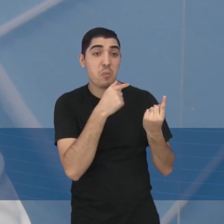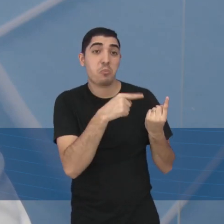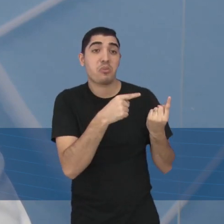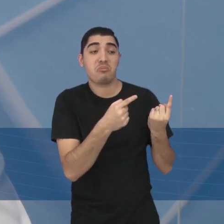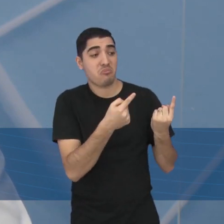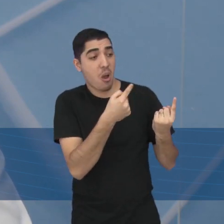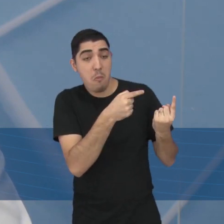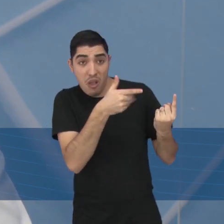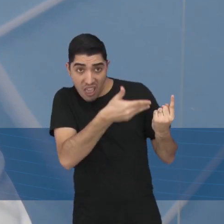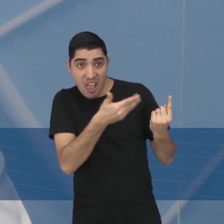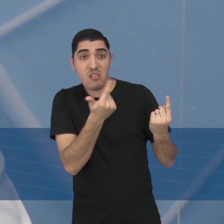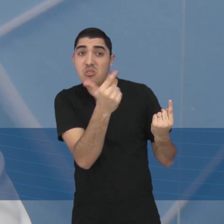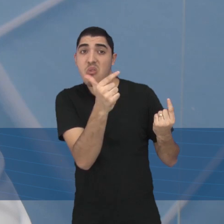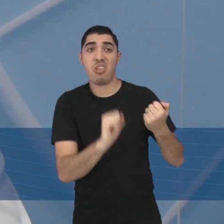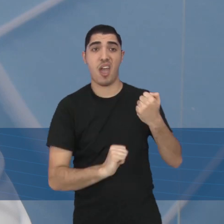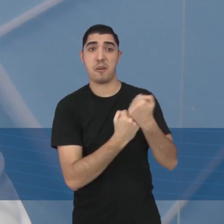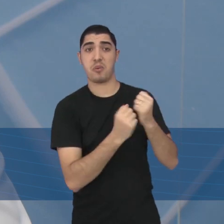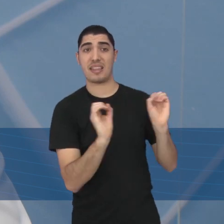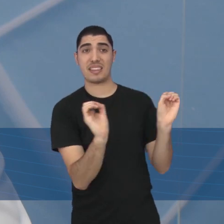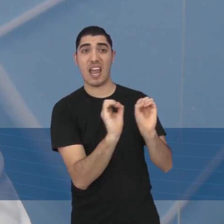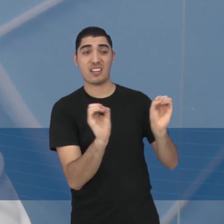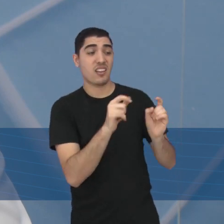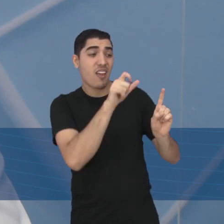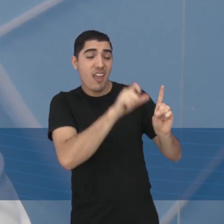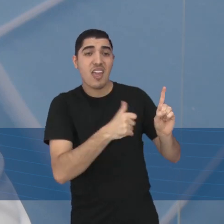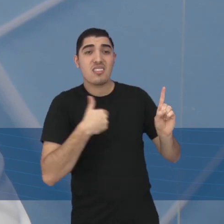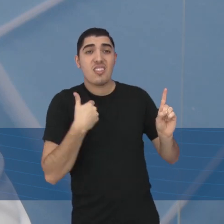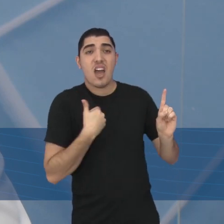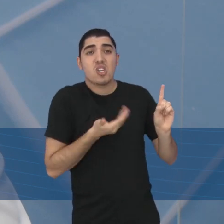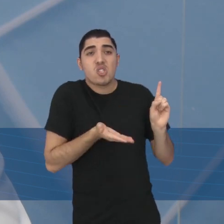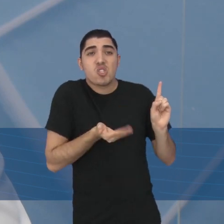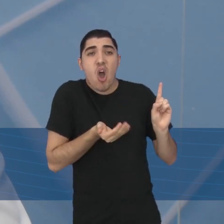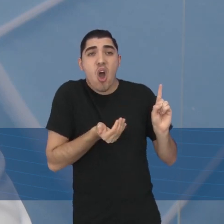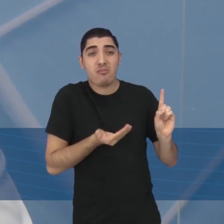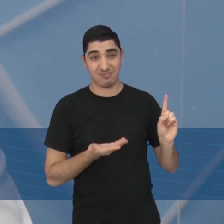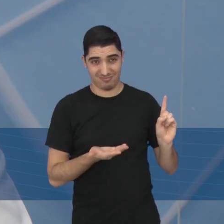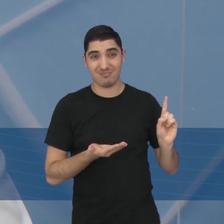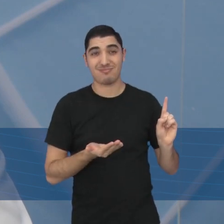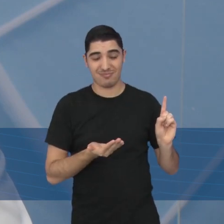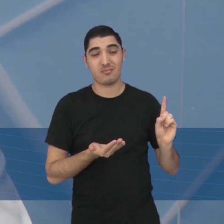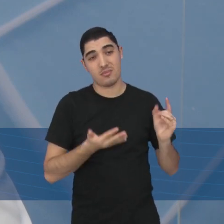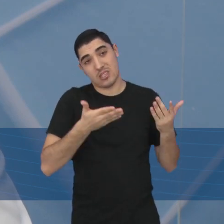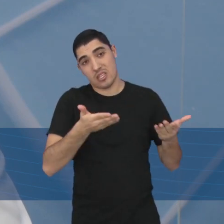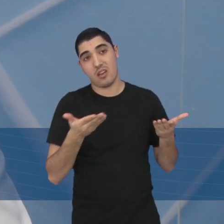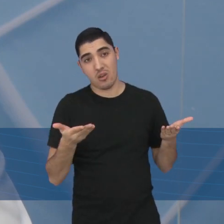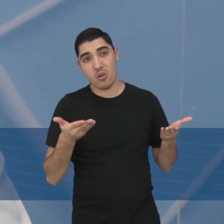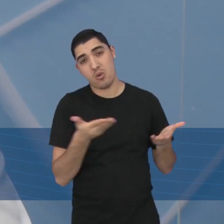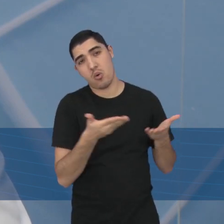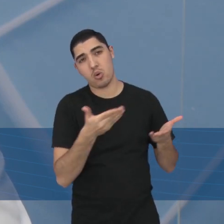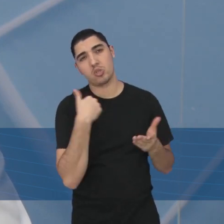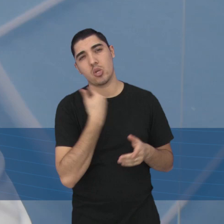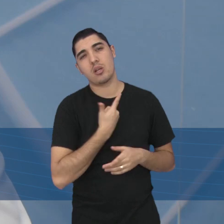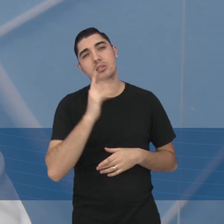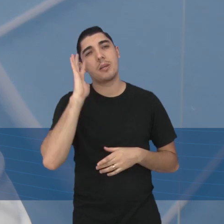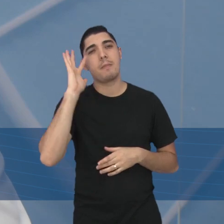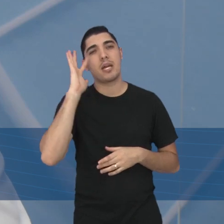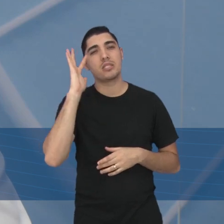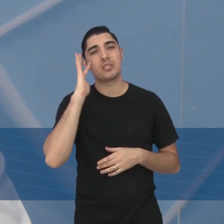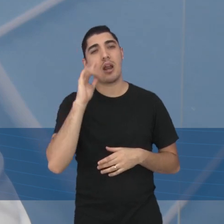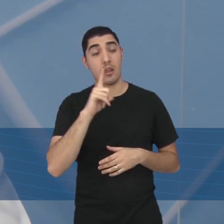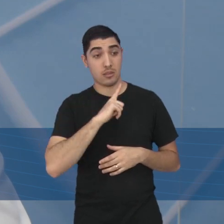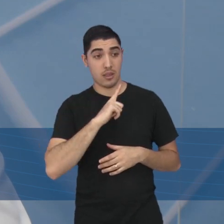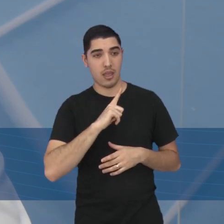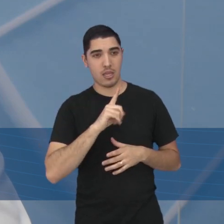apoio, né? Elas tão jovens, e hoje em dia, se for pensar numa rede de